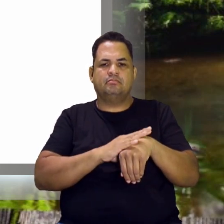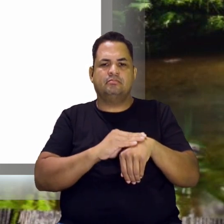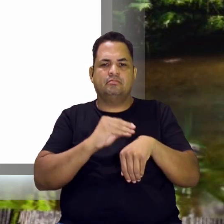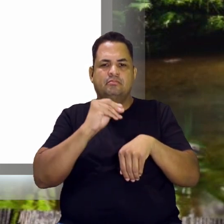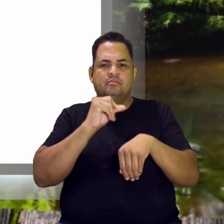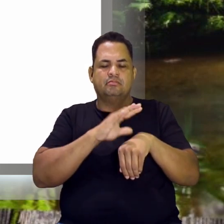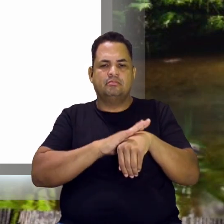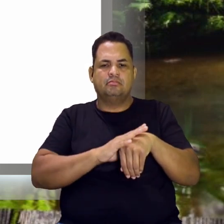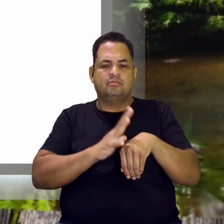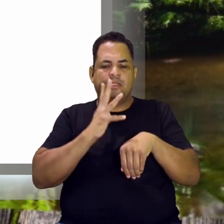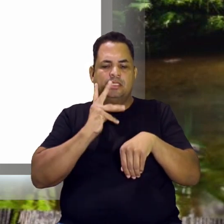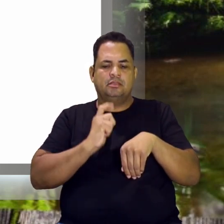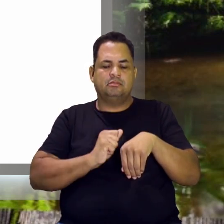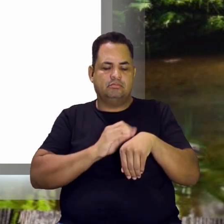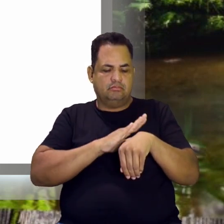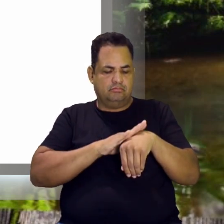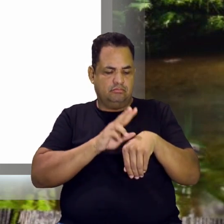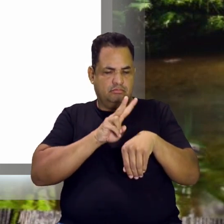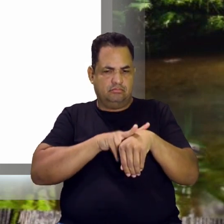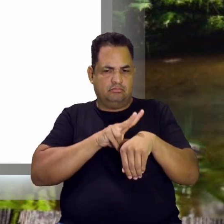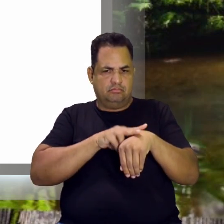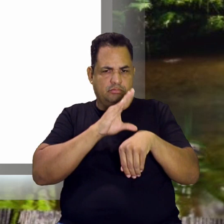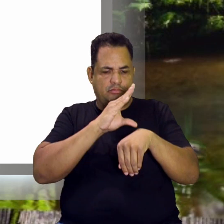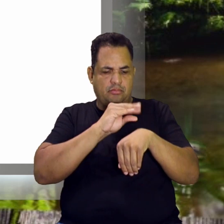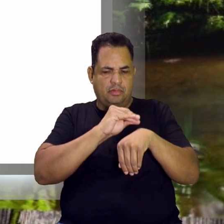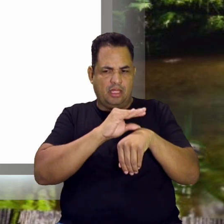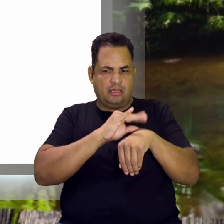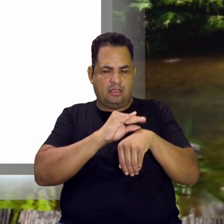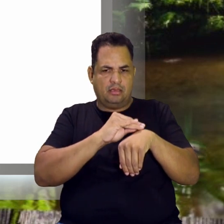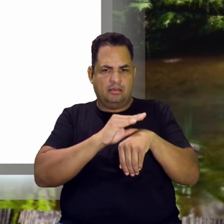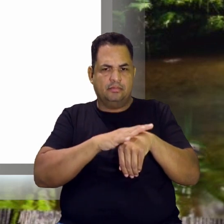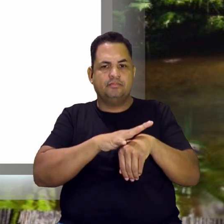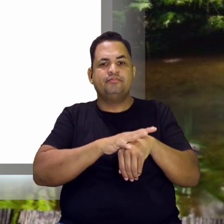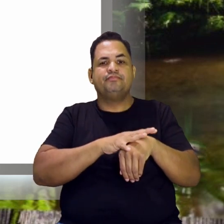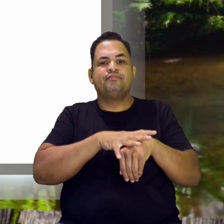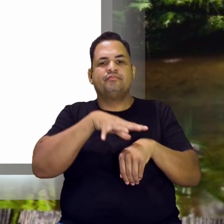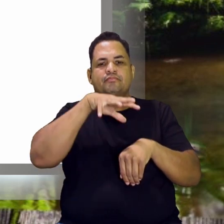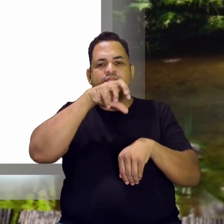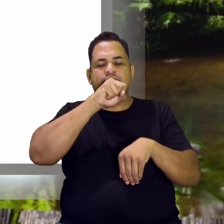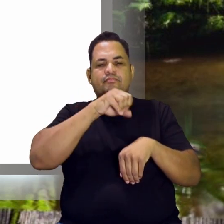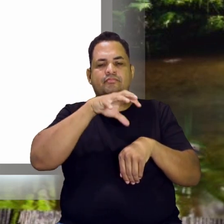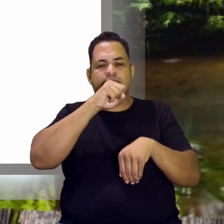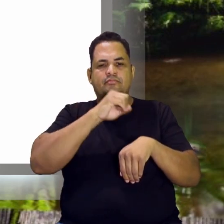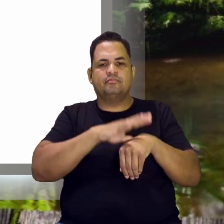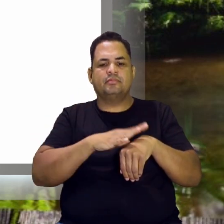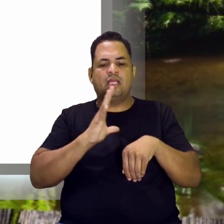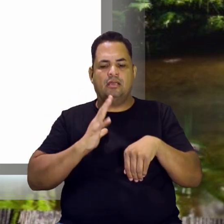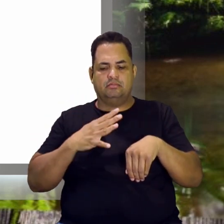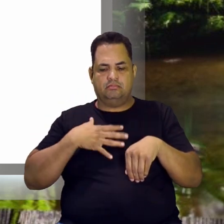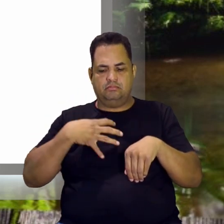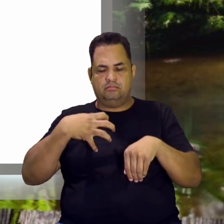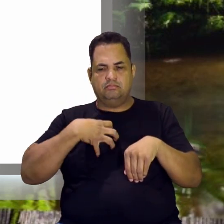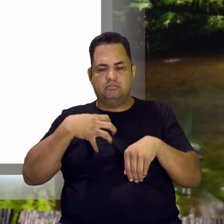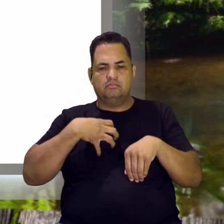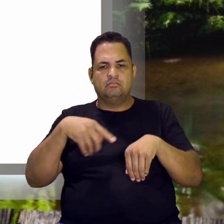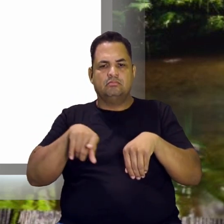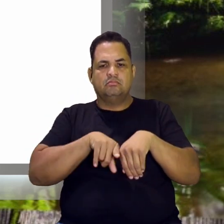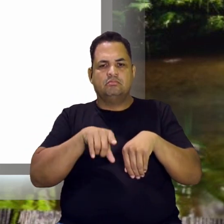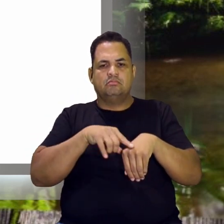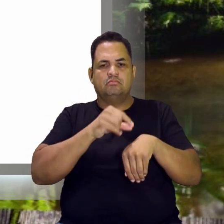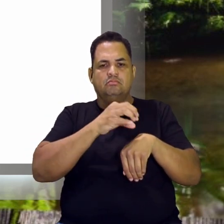pele limpinha? E essa proteção desse muco? Porque eles têm a respiração também, além de pulmonar, ele tem a